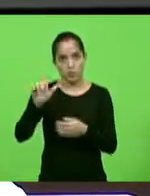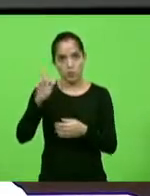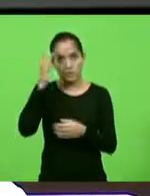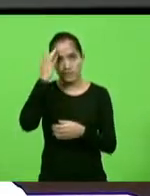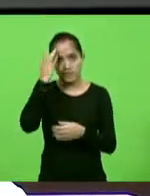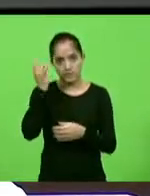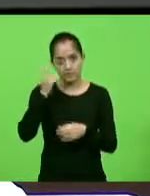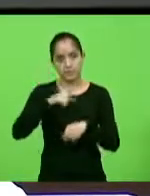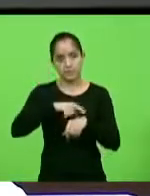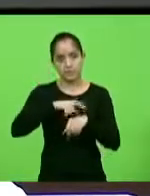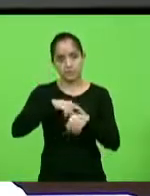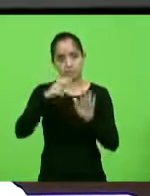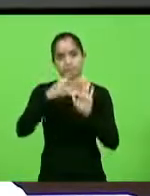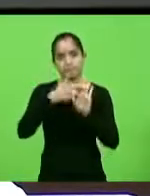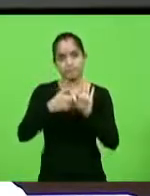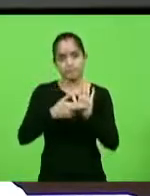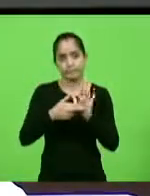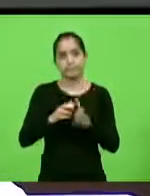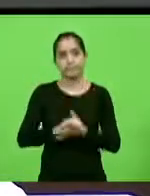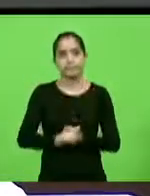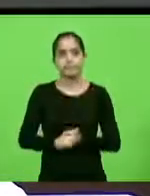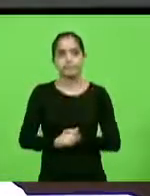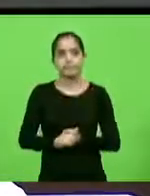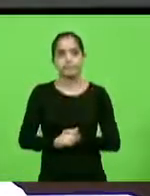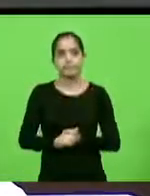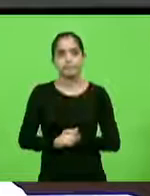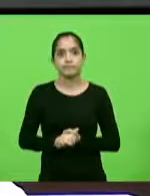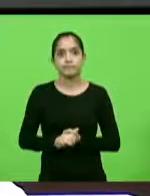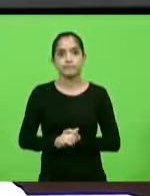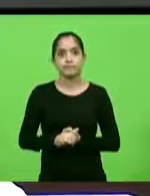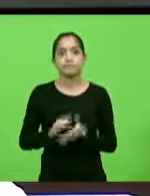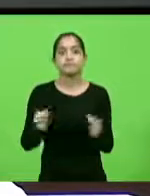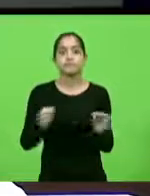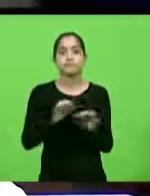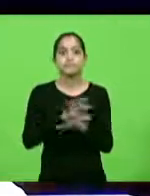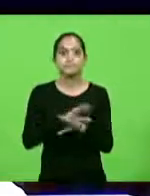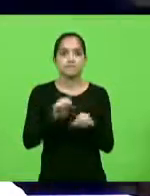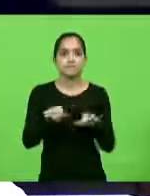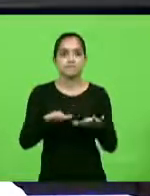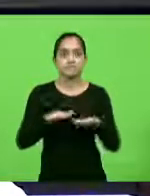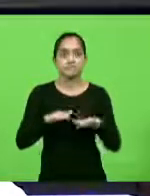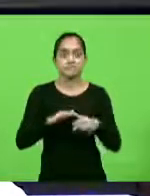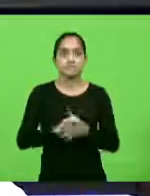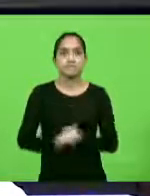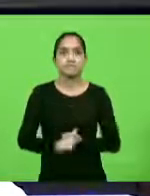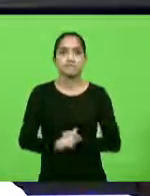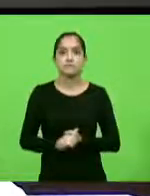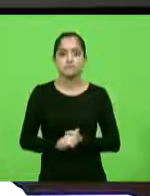ordinária para amanhã, no horário regimental. Está encerrada a presente sessão.